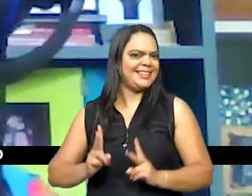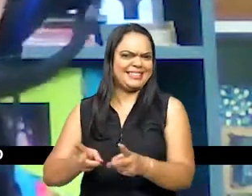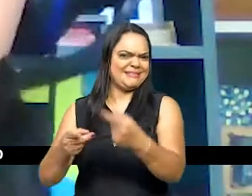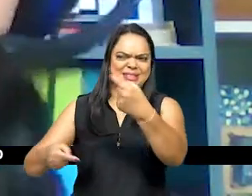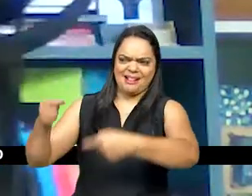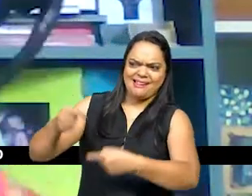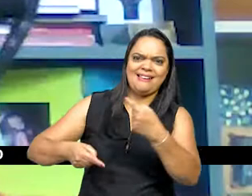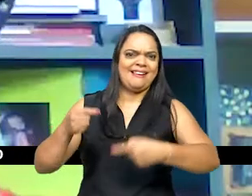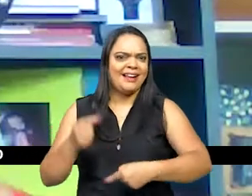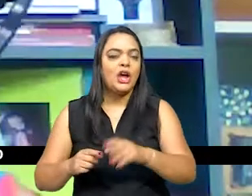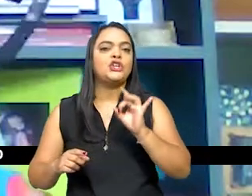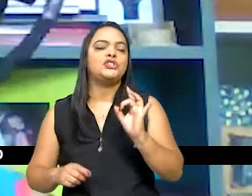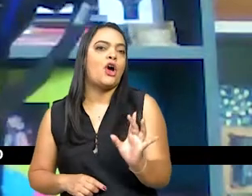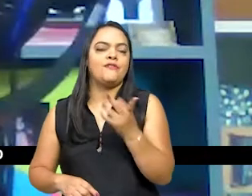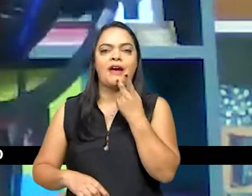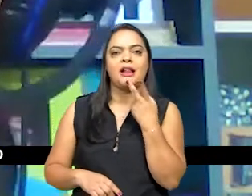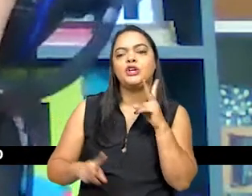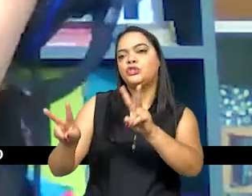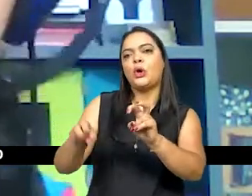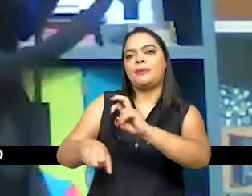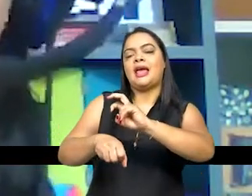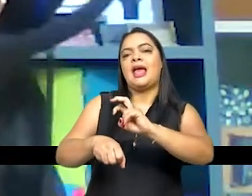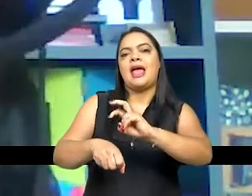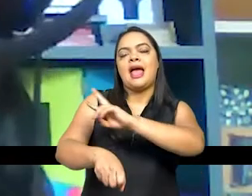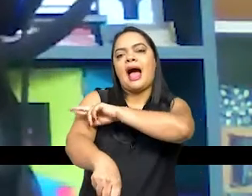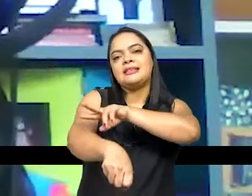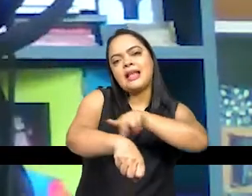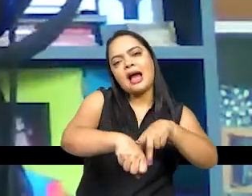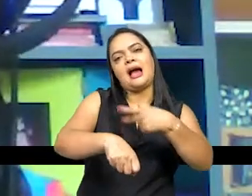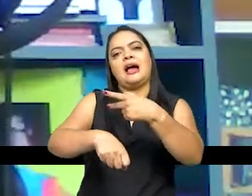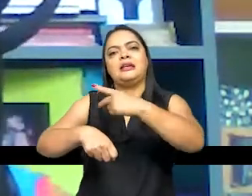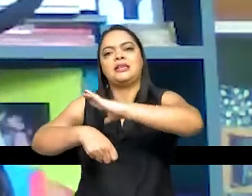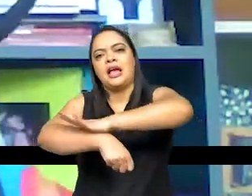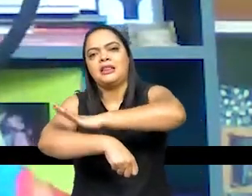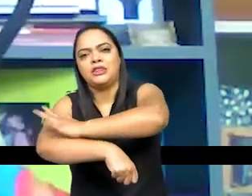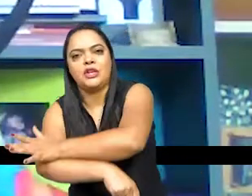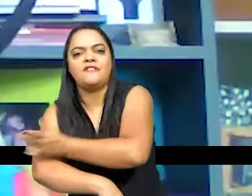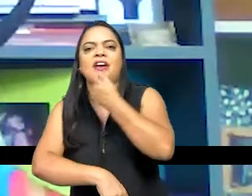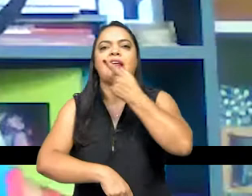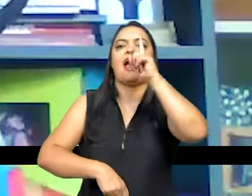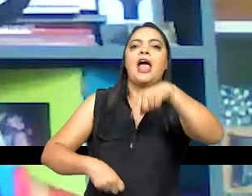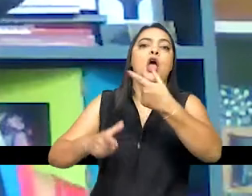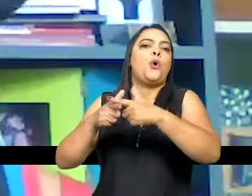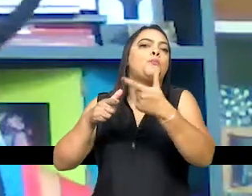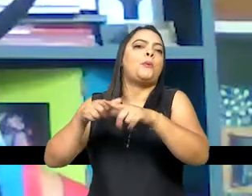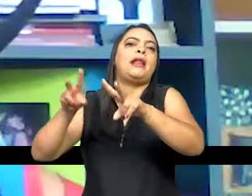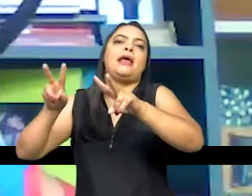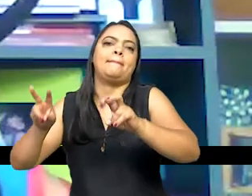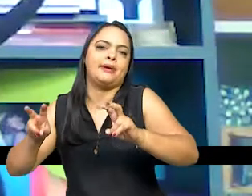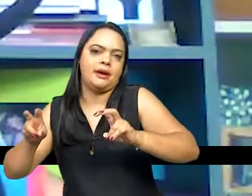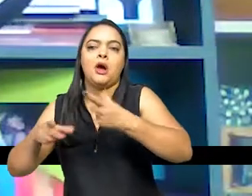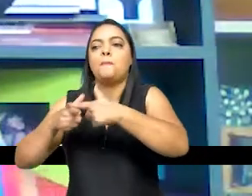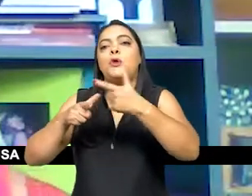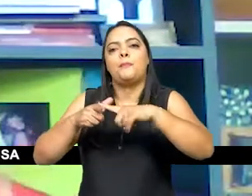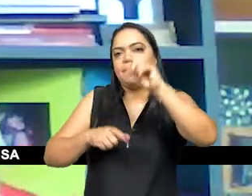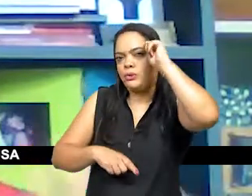Sempre se referia a relações raciais, o artigo, a publicação, vinha lá o problema do negro no Brasil ou a questão do negro no